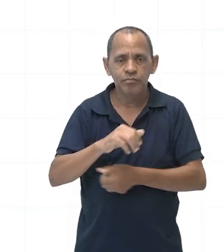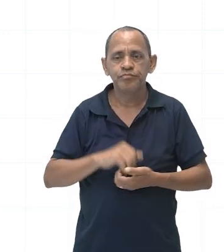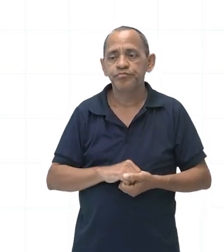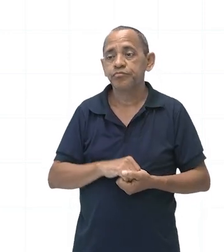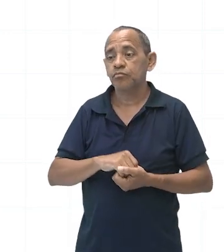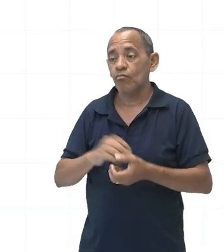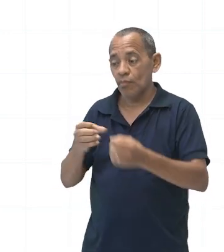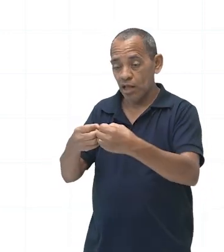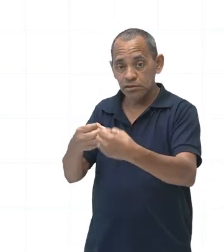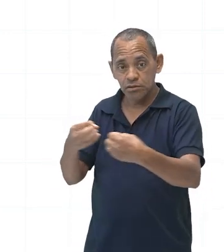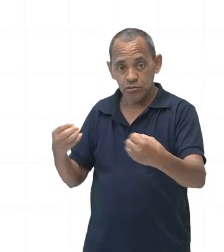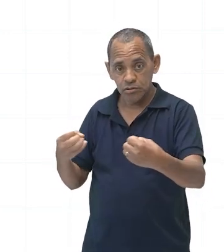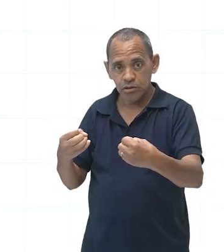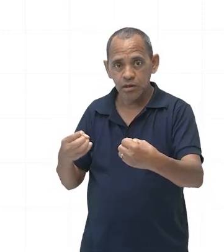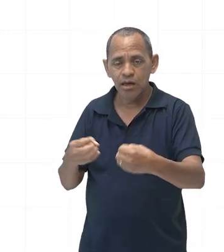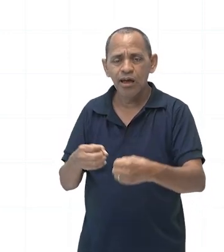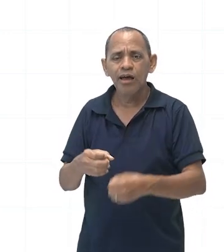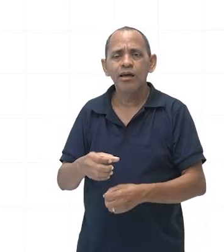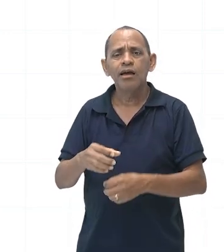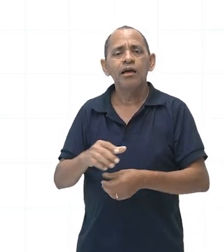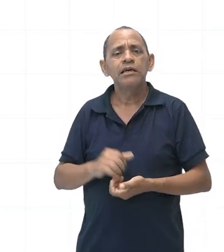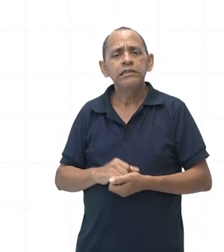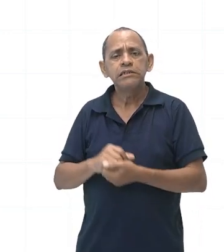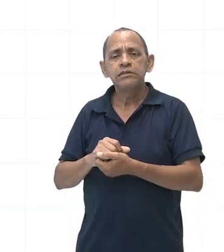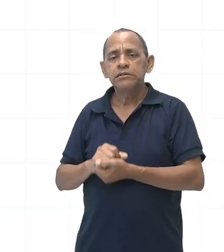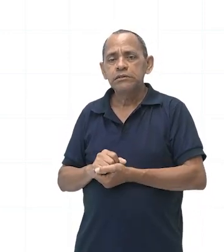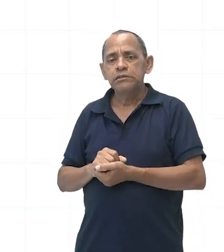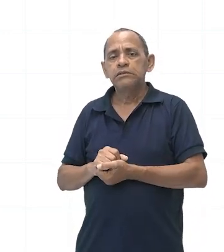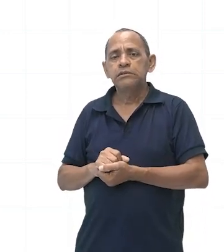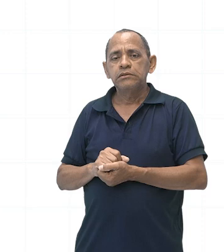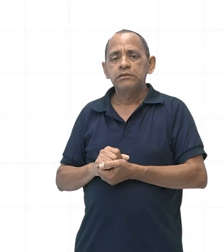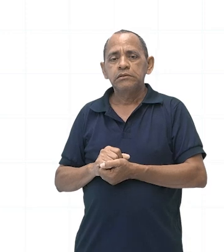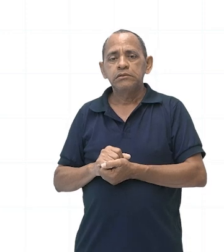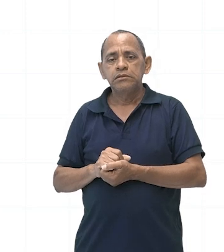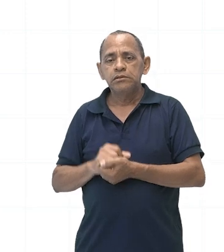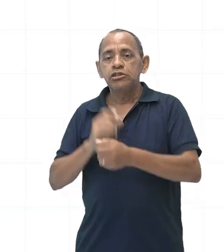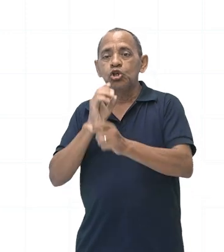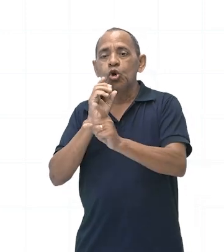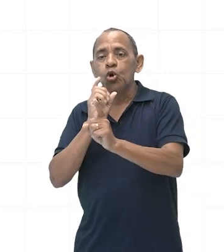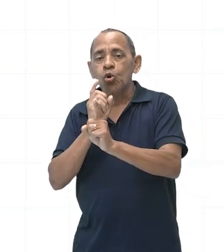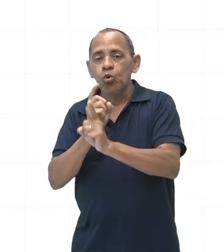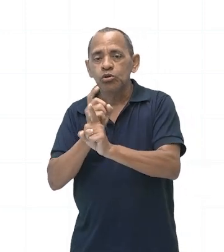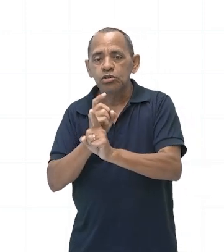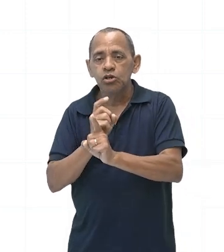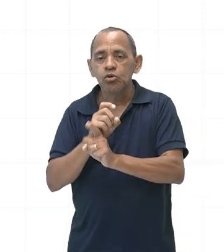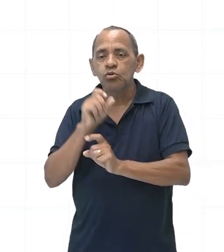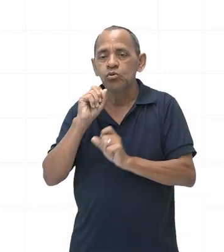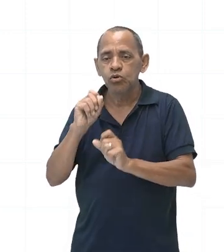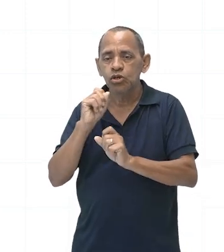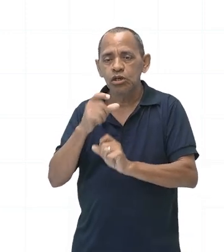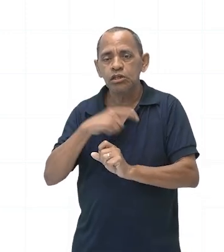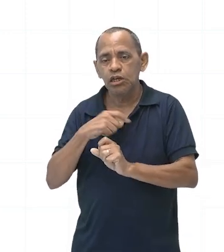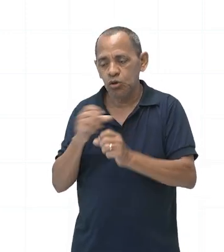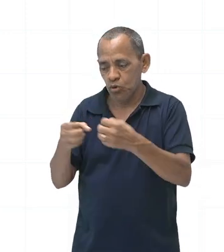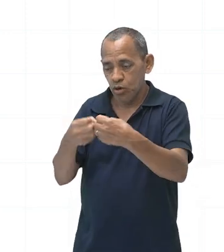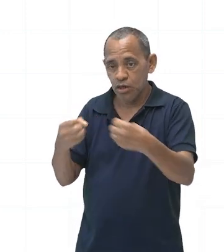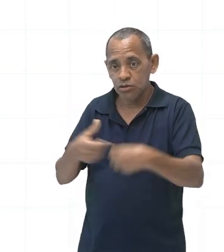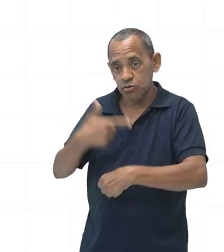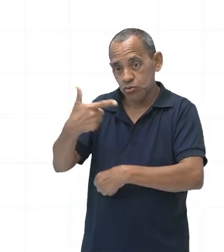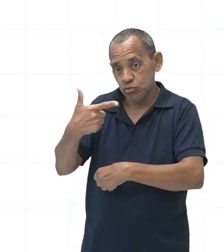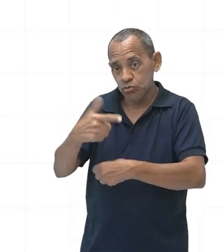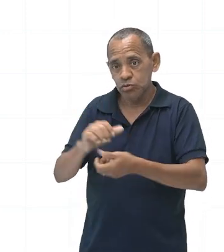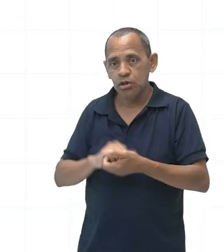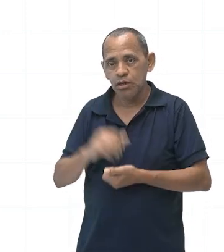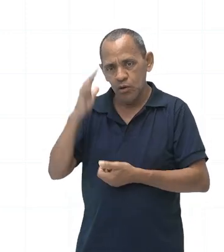pessoas acham. Acham o quê? Observem que agora nós teremos a nossa segunda oração, que os